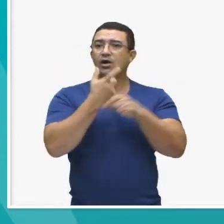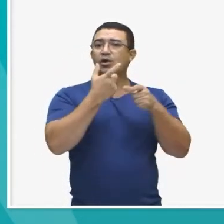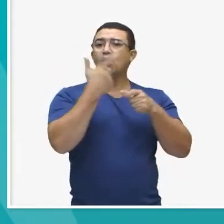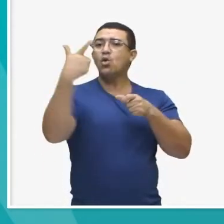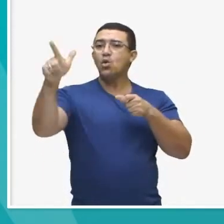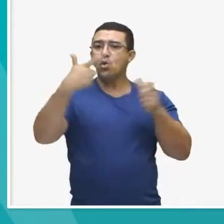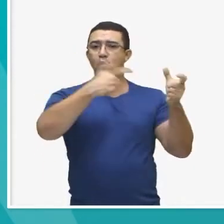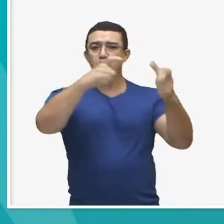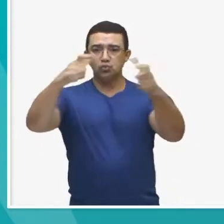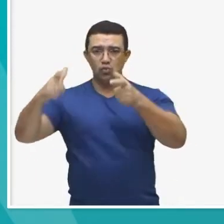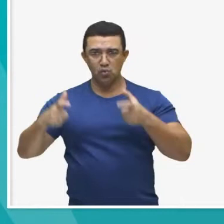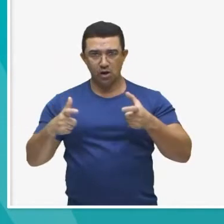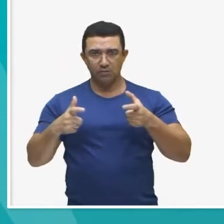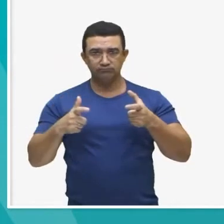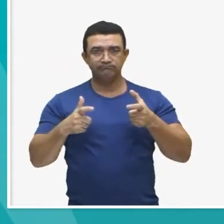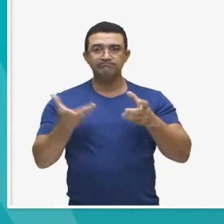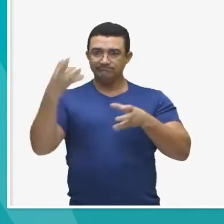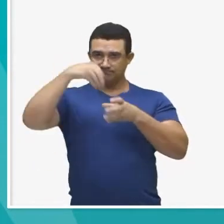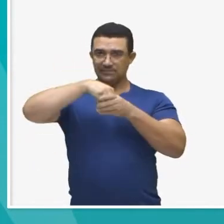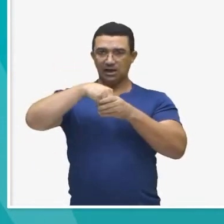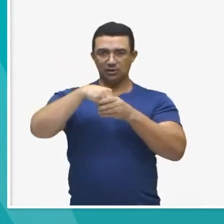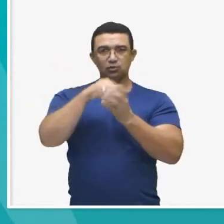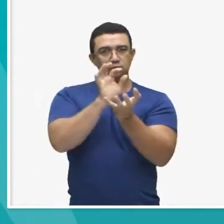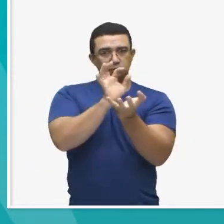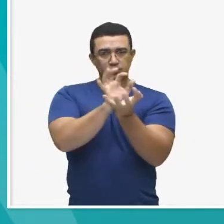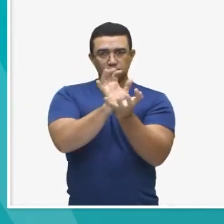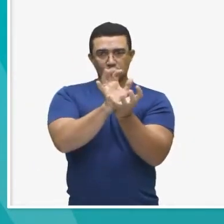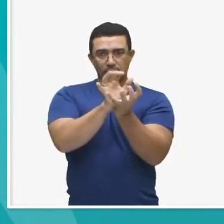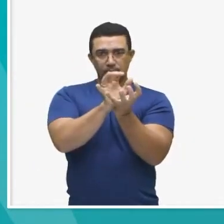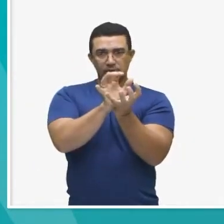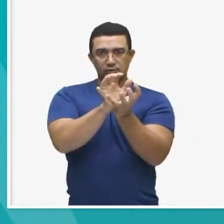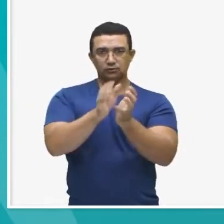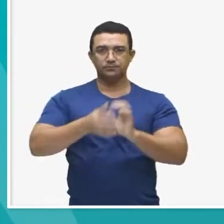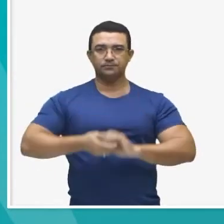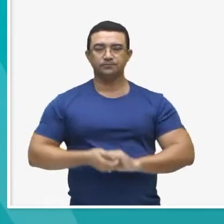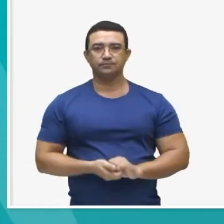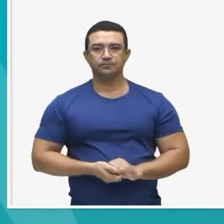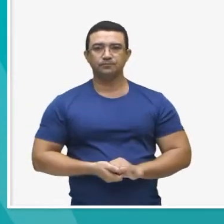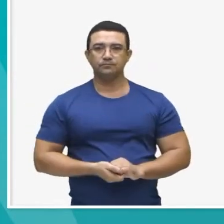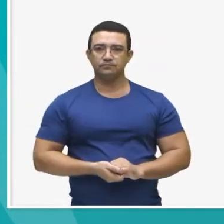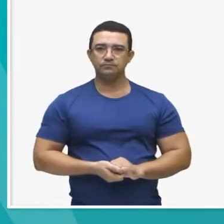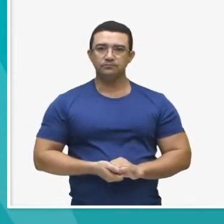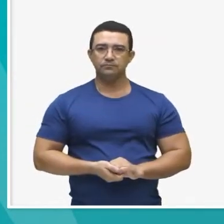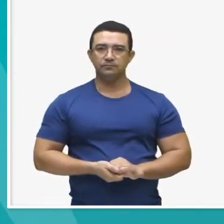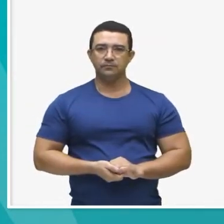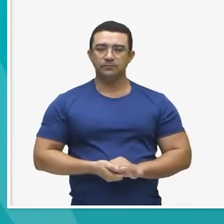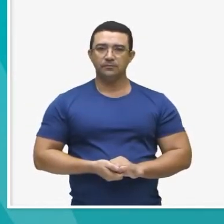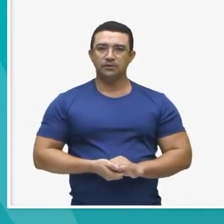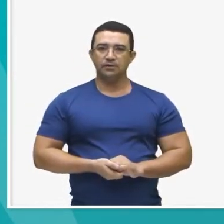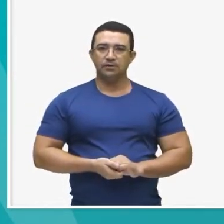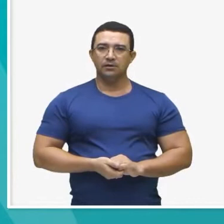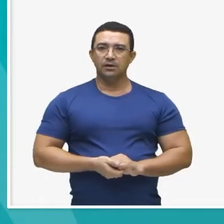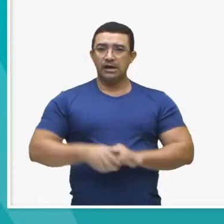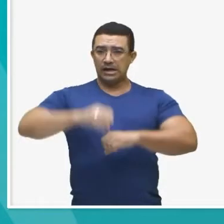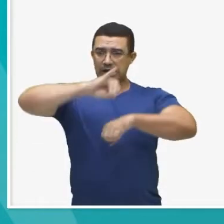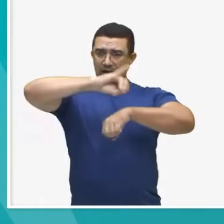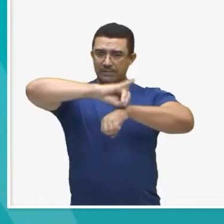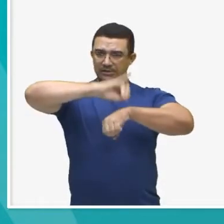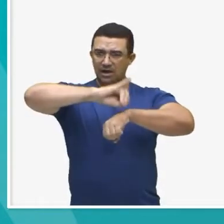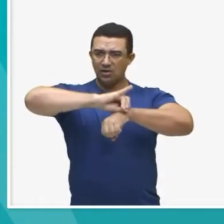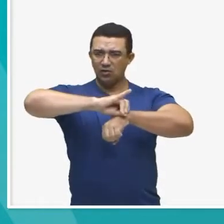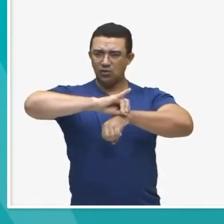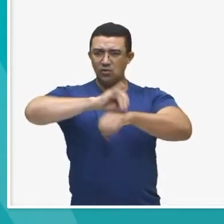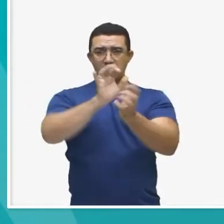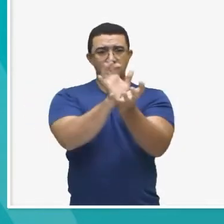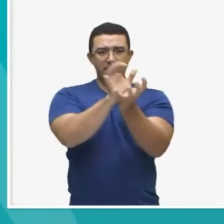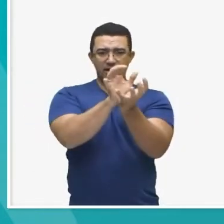no seu estado. Ele vai vir aqui para a capital. E a capital do Pernambuco, que é Recife, não fica nessa